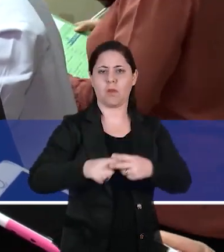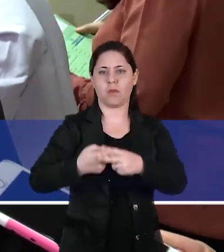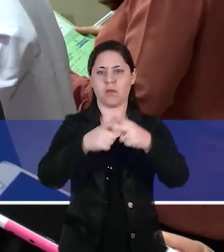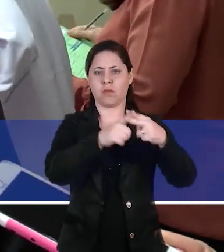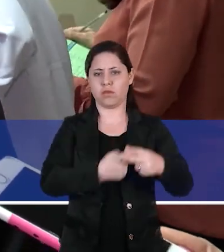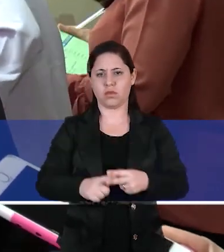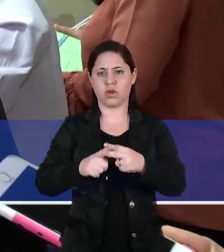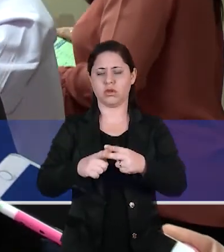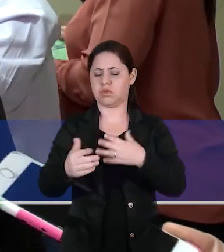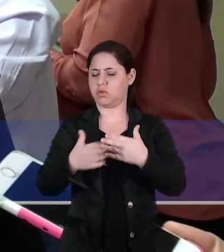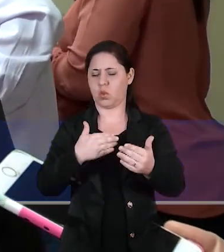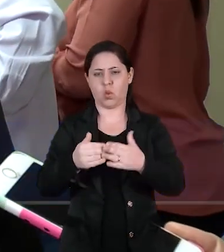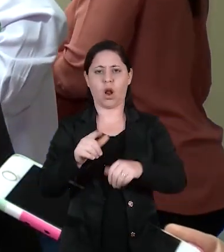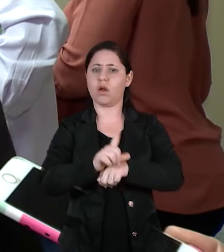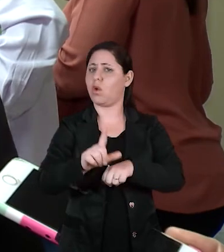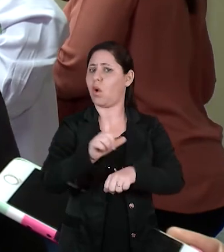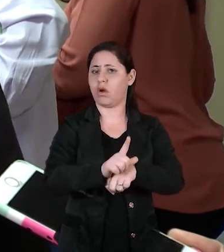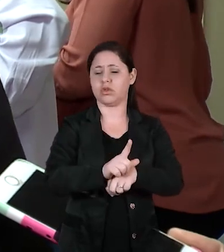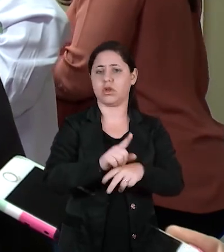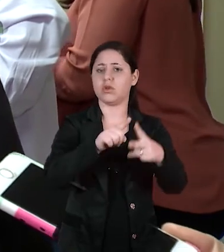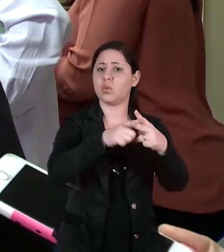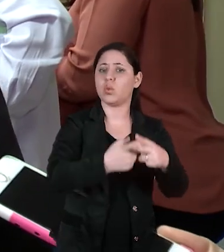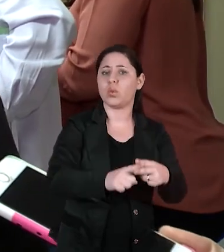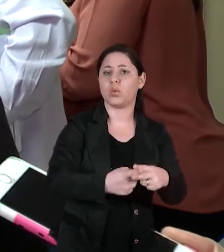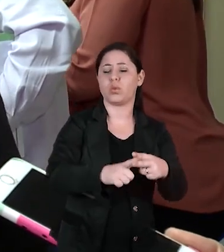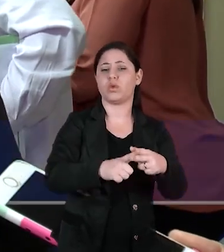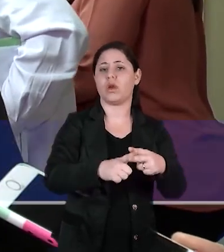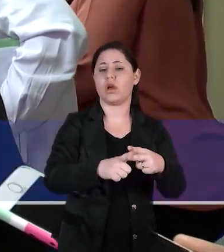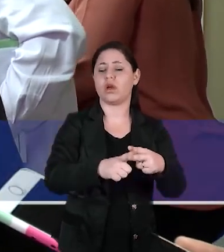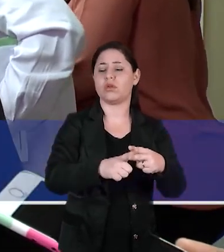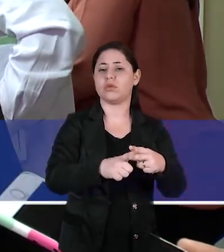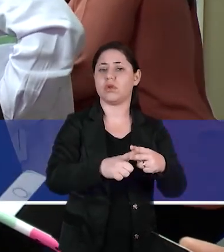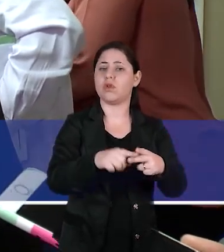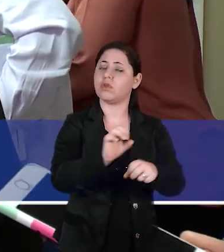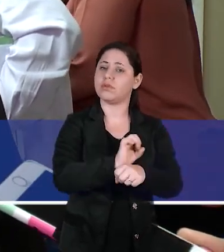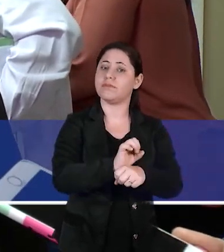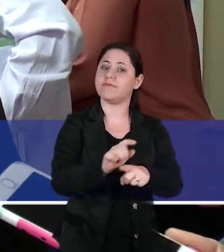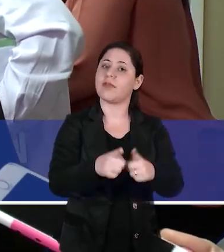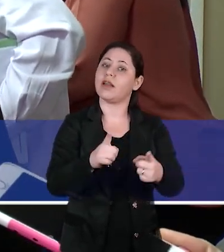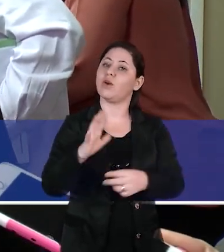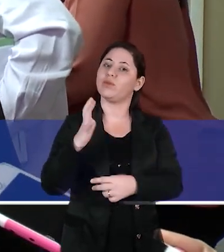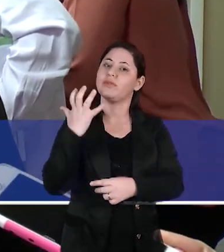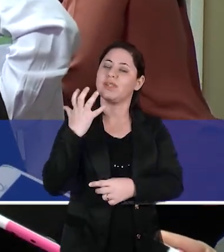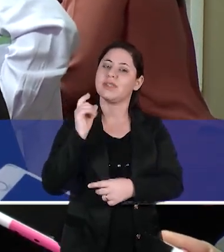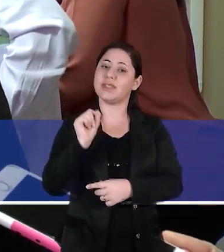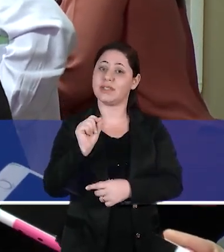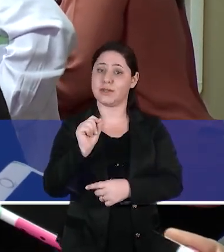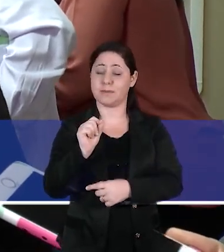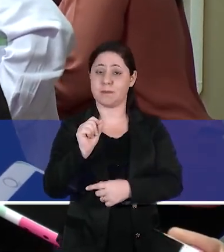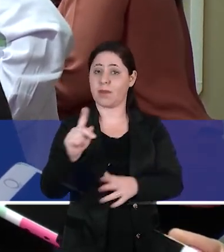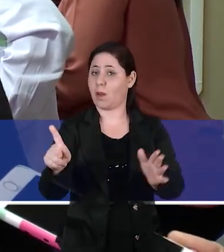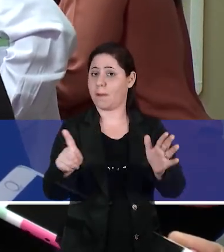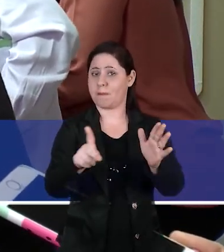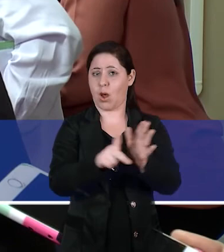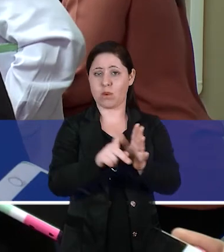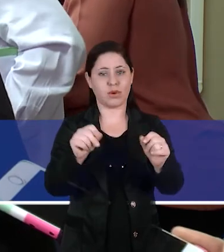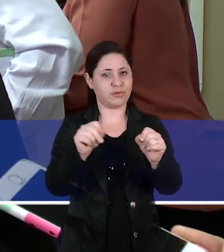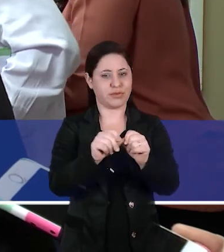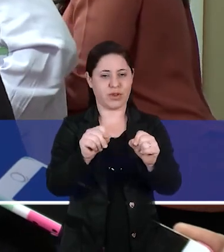podemos procurar qualquer estabelecimento para consertar o nosso veículo. Ocorre que a montadora